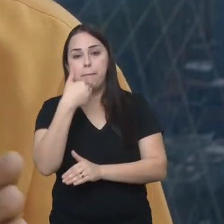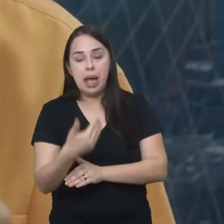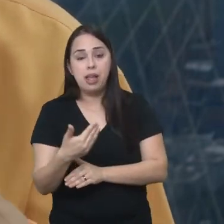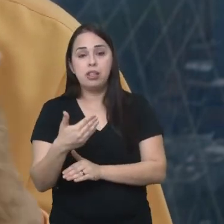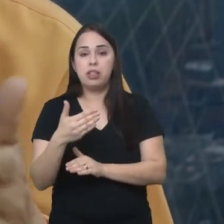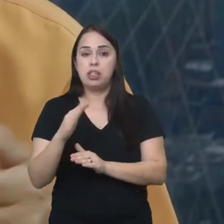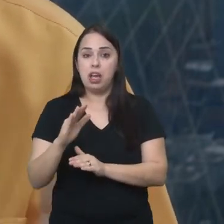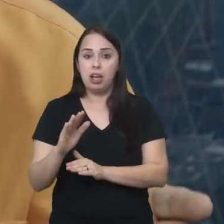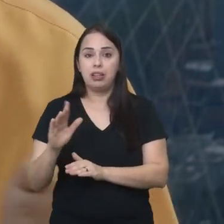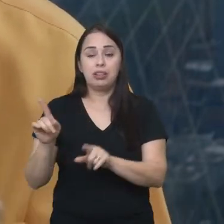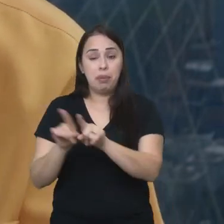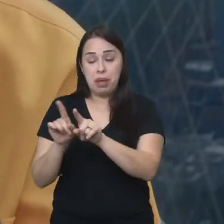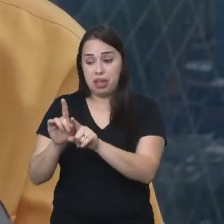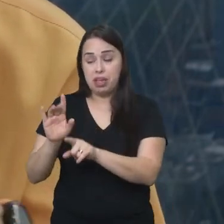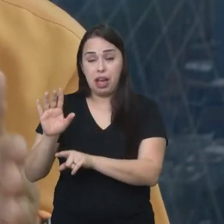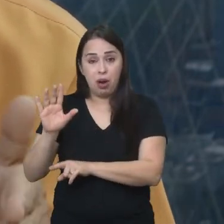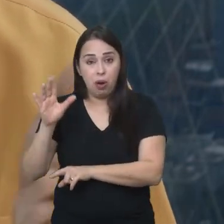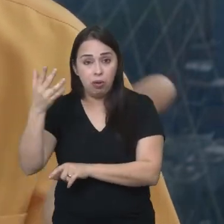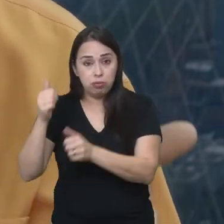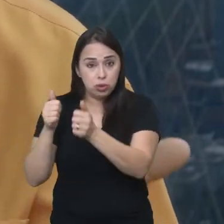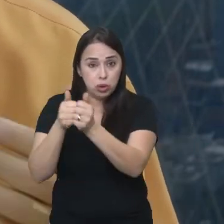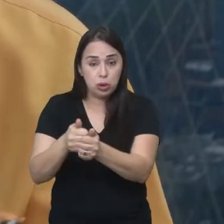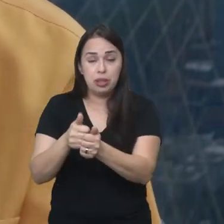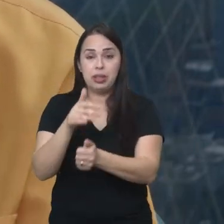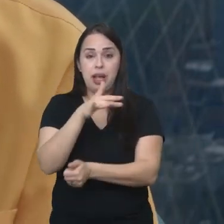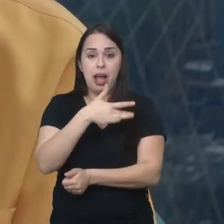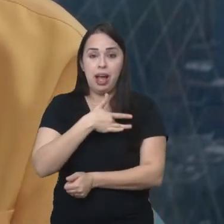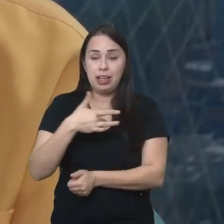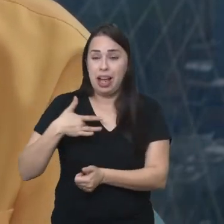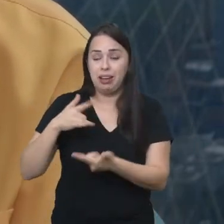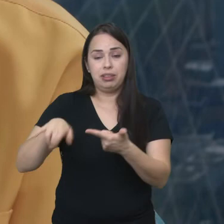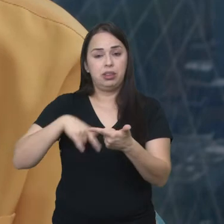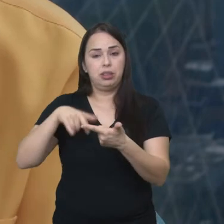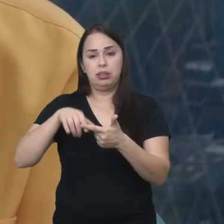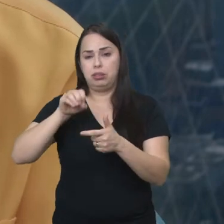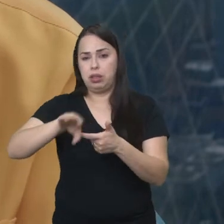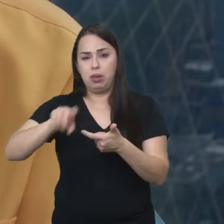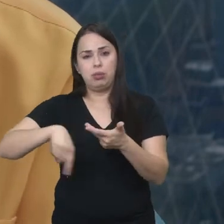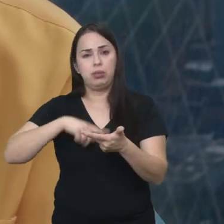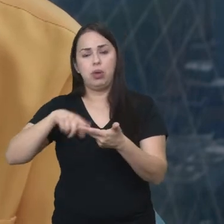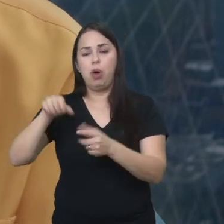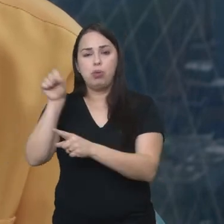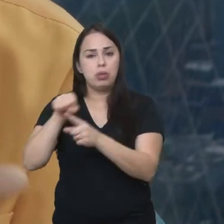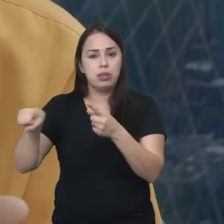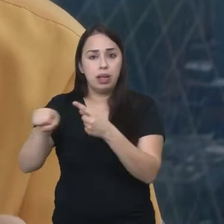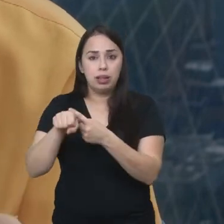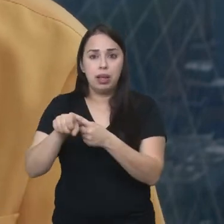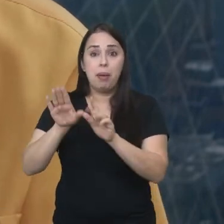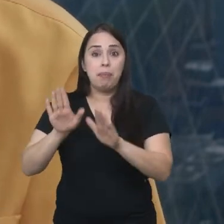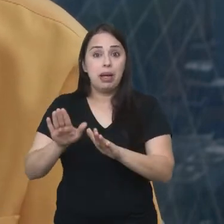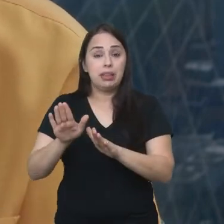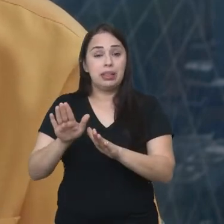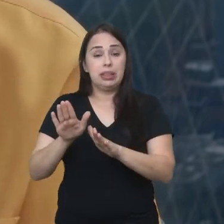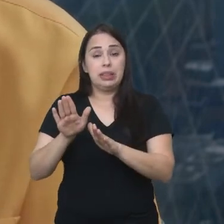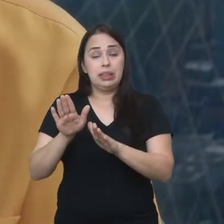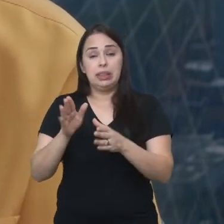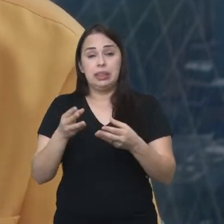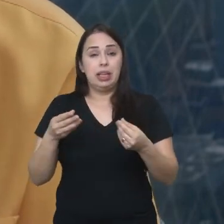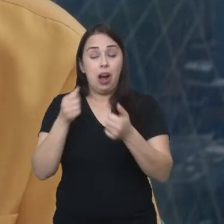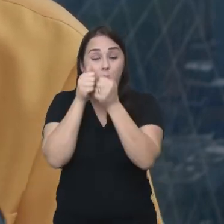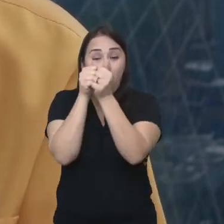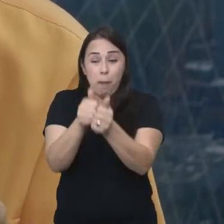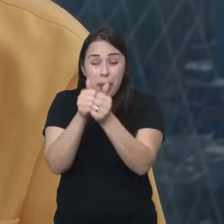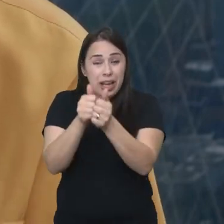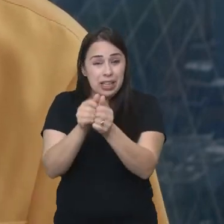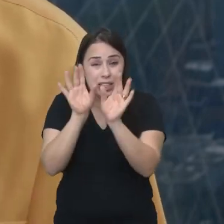área da educação, saúde, social, seja qual área for, né? Mas a gente não consegue acompanhar como é que está o